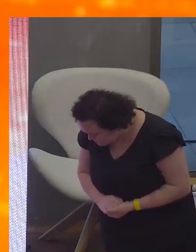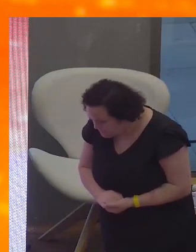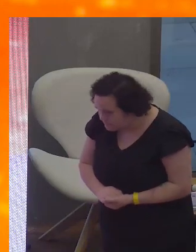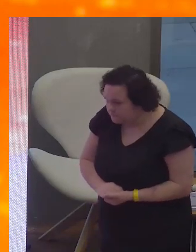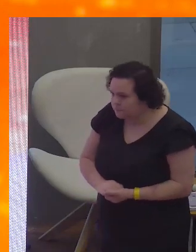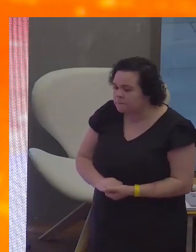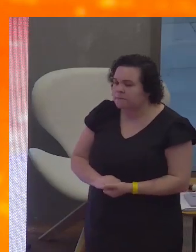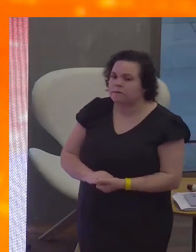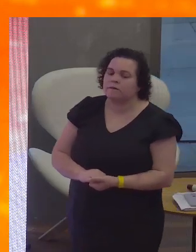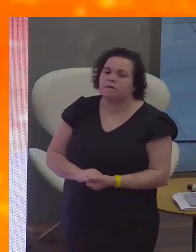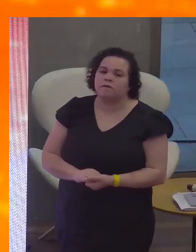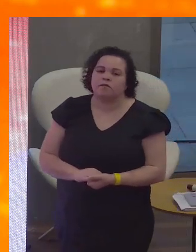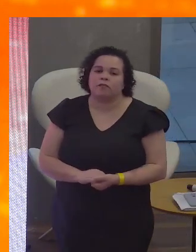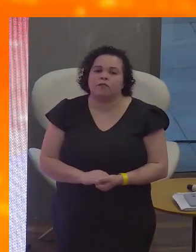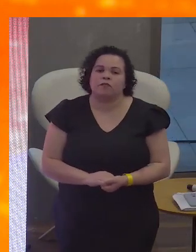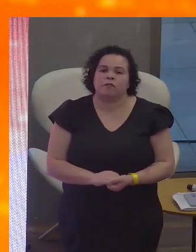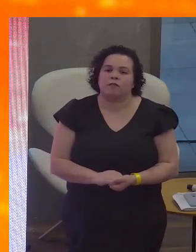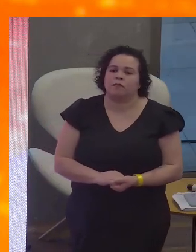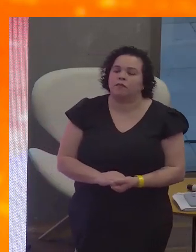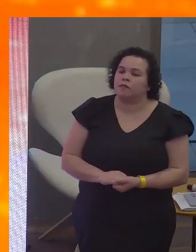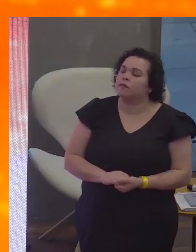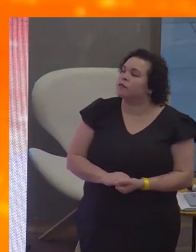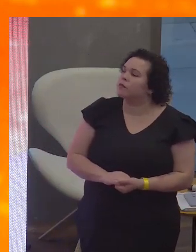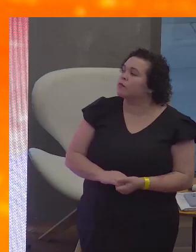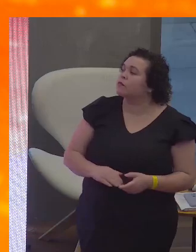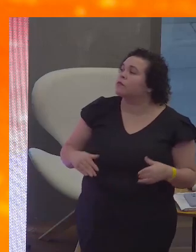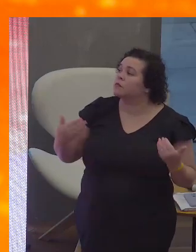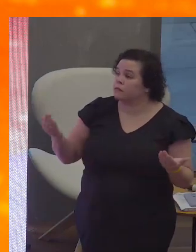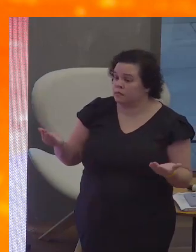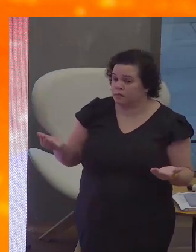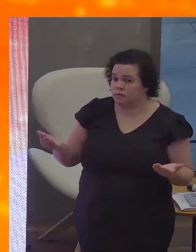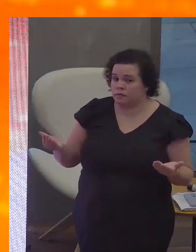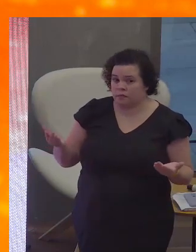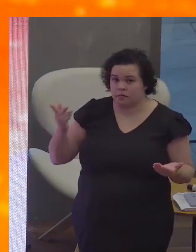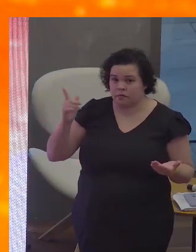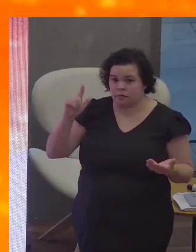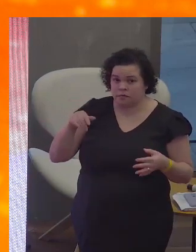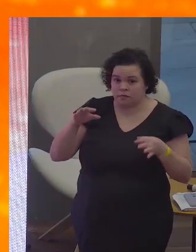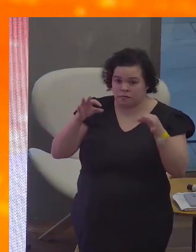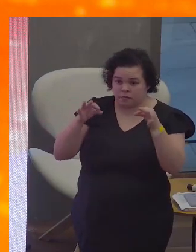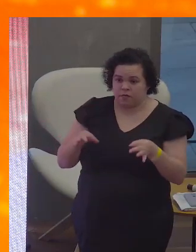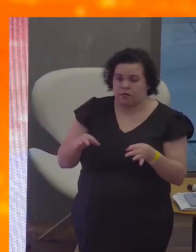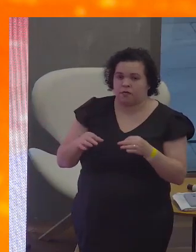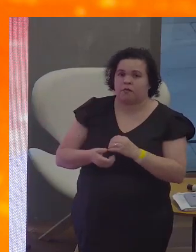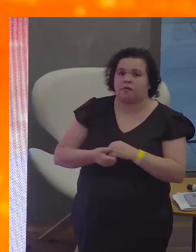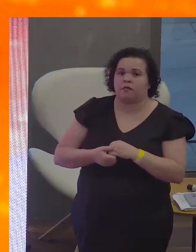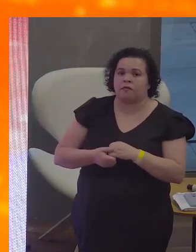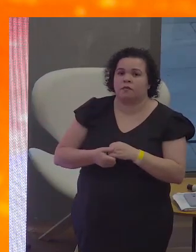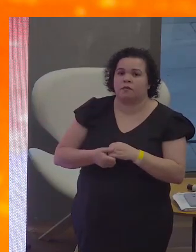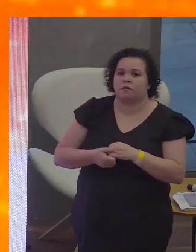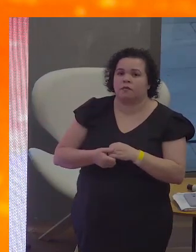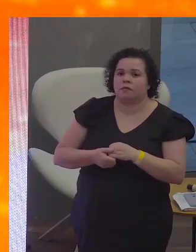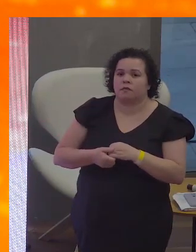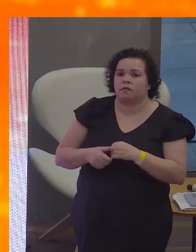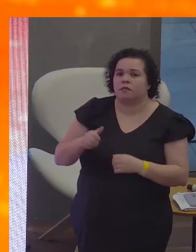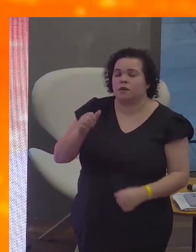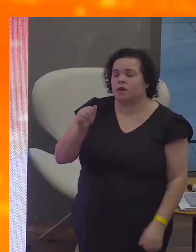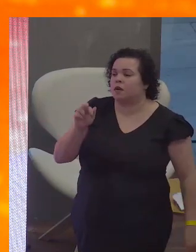Não foi. Né? E aí, exatamente, já a